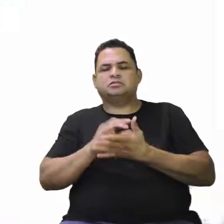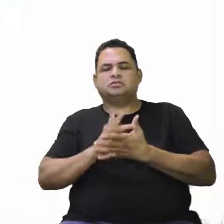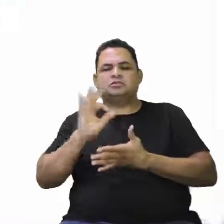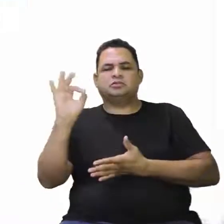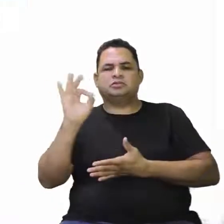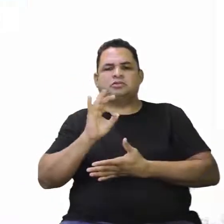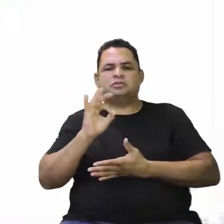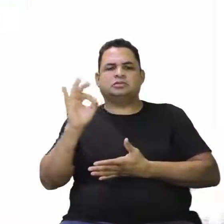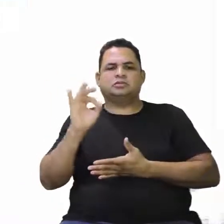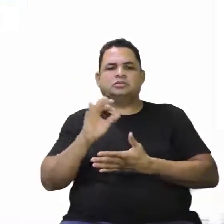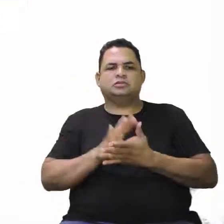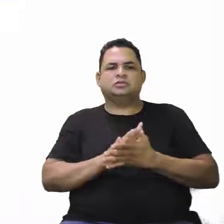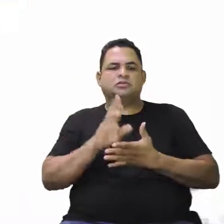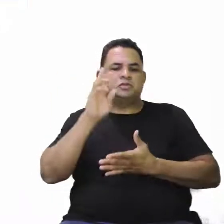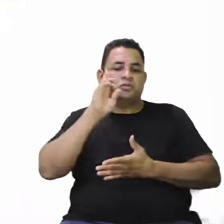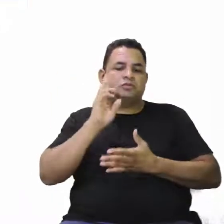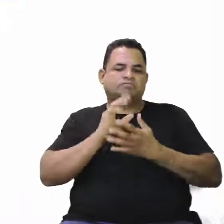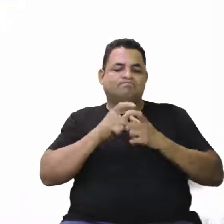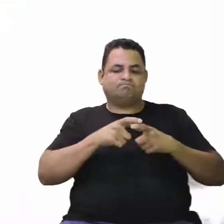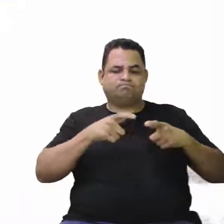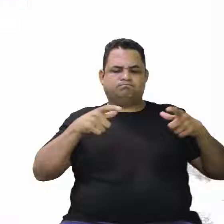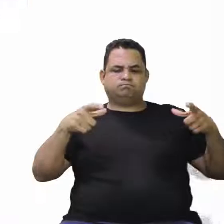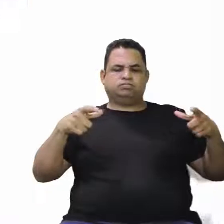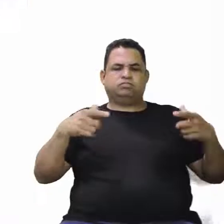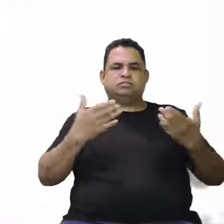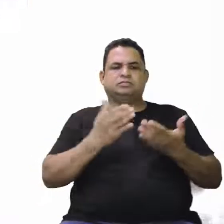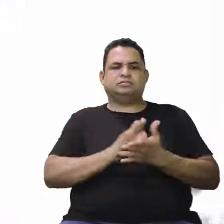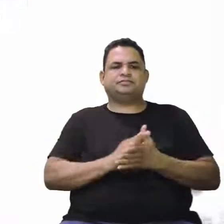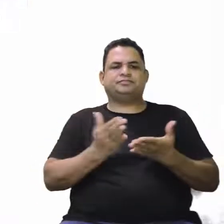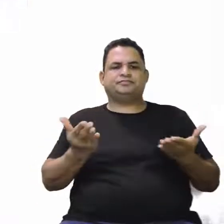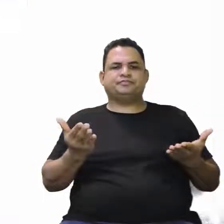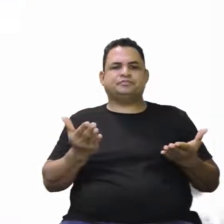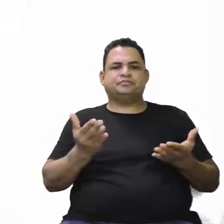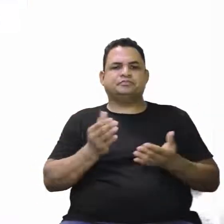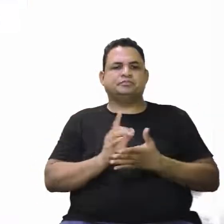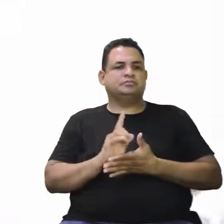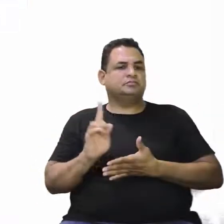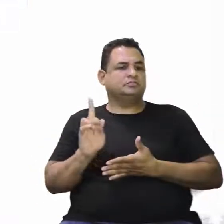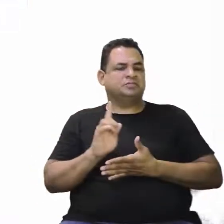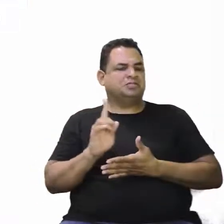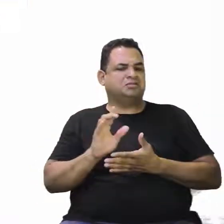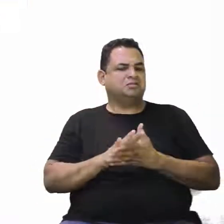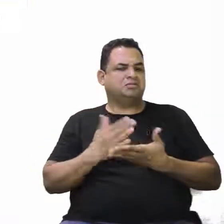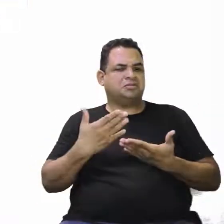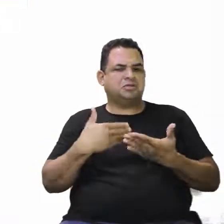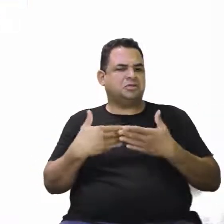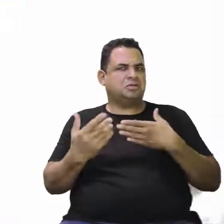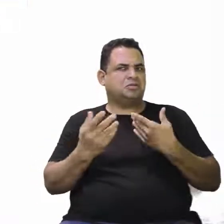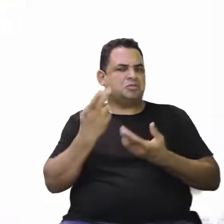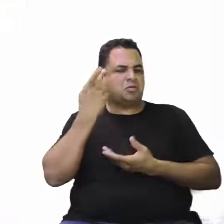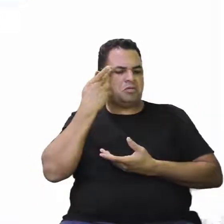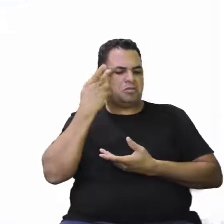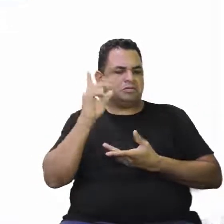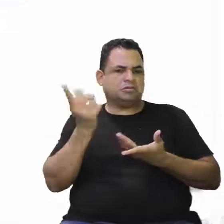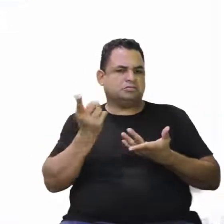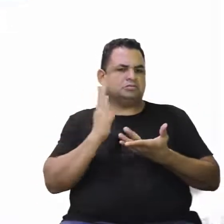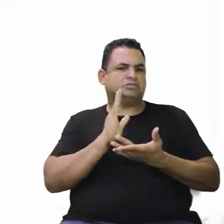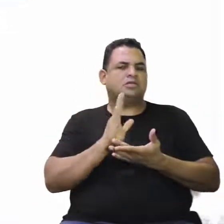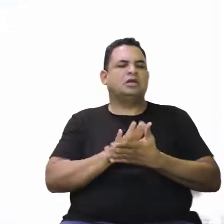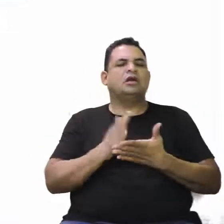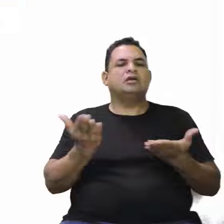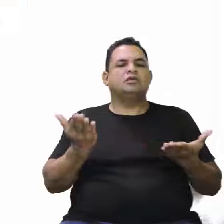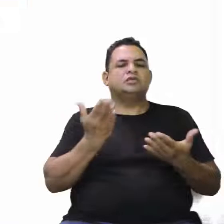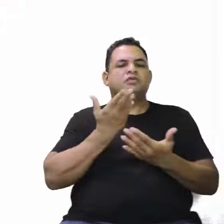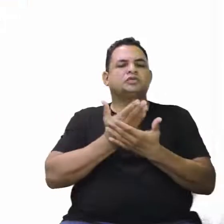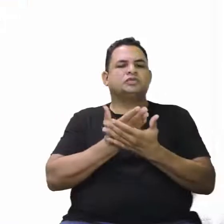331%, galera. Rondônia cresceu muito e esse crescimento não foi por acaso. Vocês já estudaram em algumas